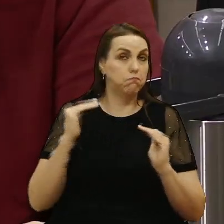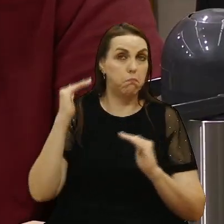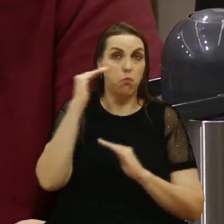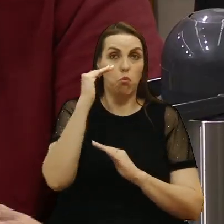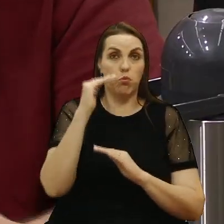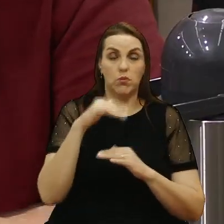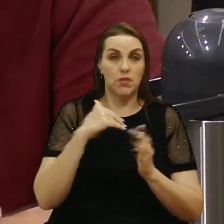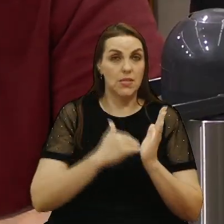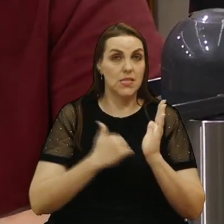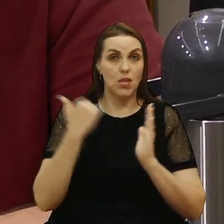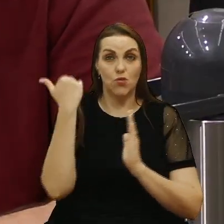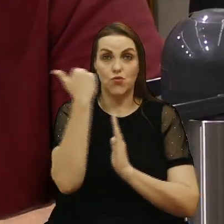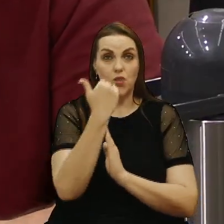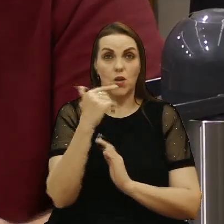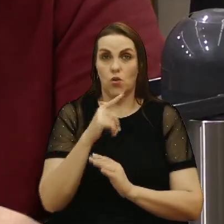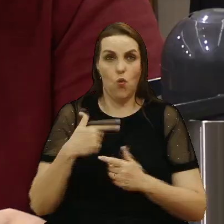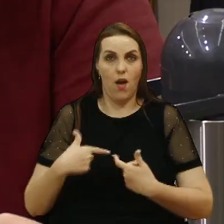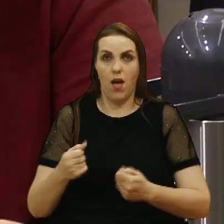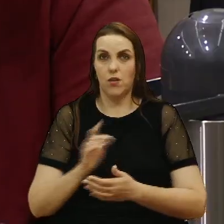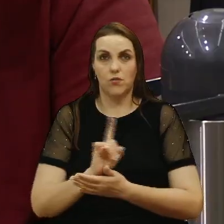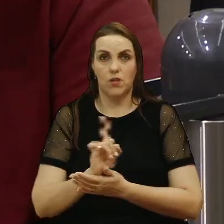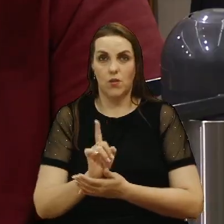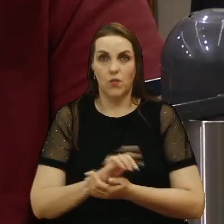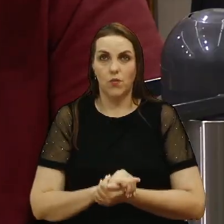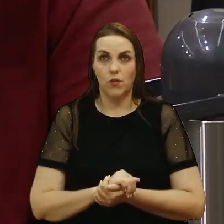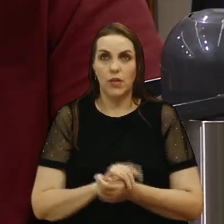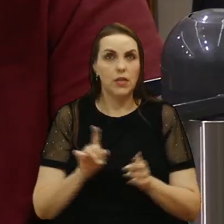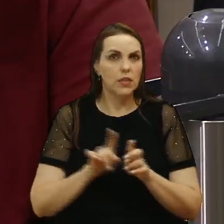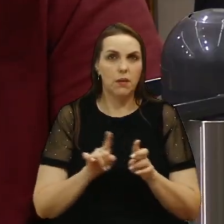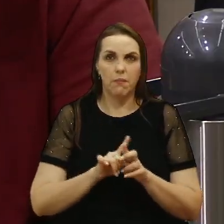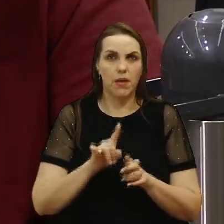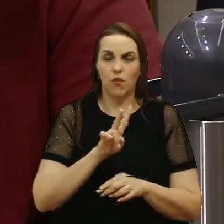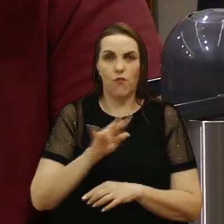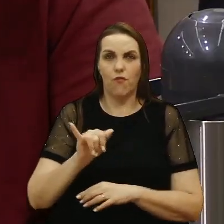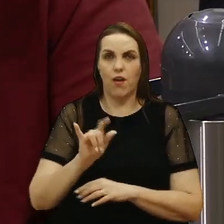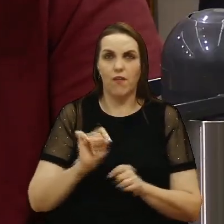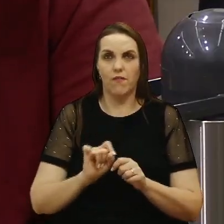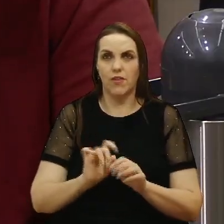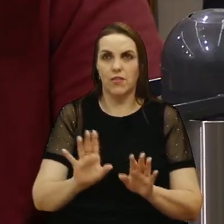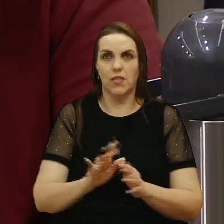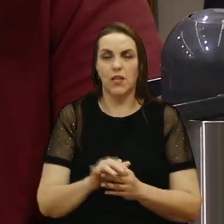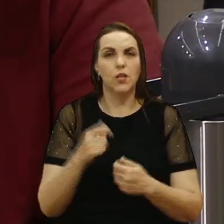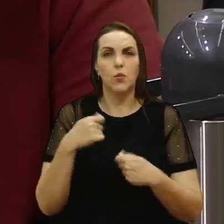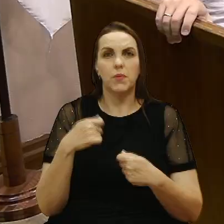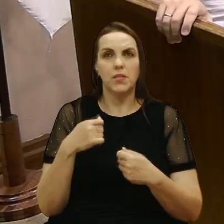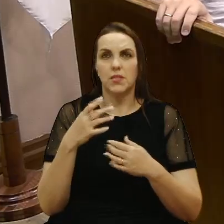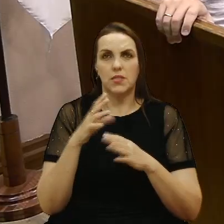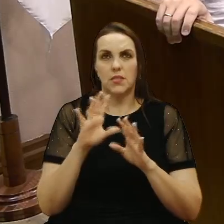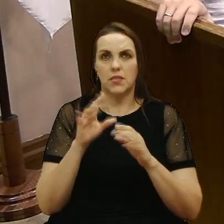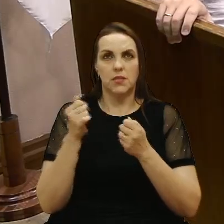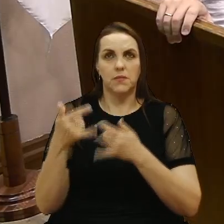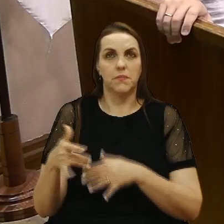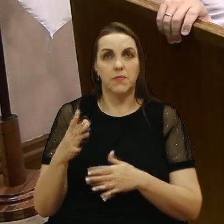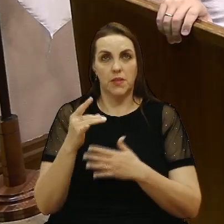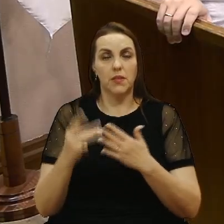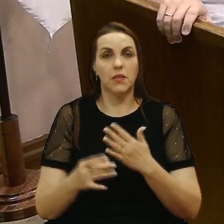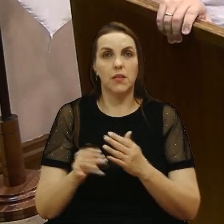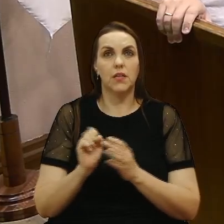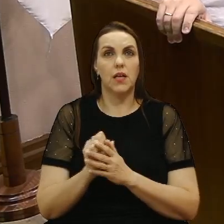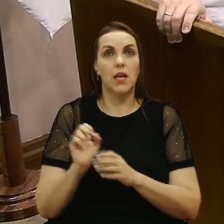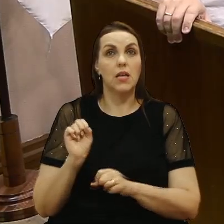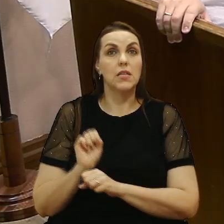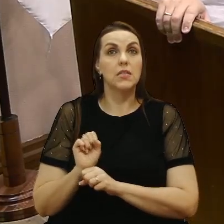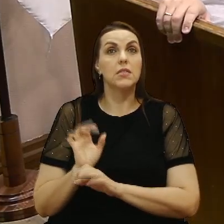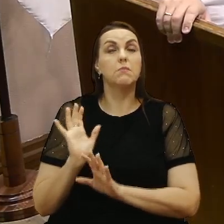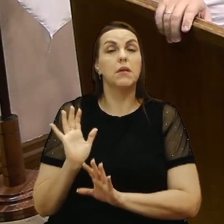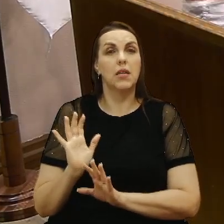gasto esse valor como foi apresentado antes. Né? Hã? E nem será. Com certeza nem será, não precisa nem entrar nesse detalhe. Obrigado. Nossa esperança é essa, né?